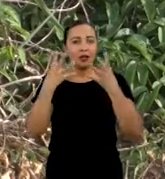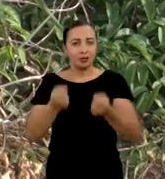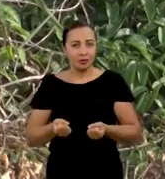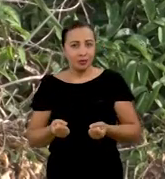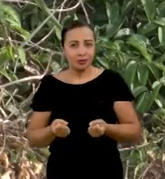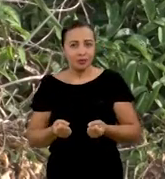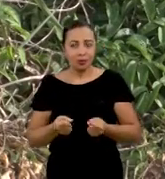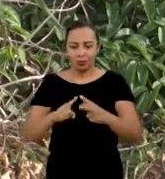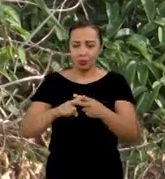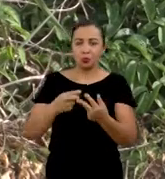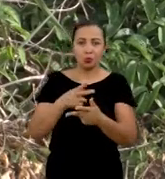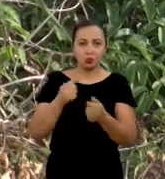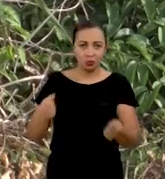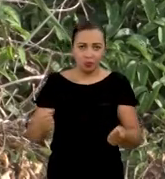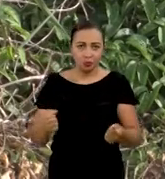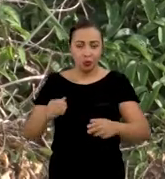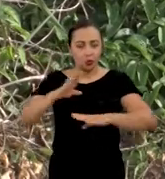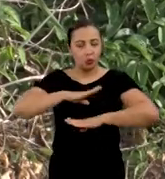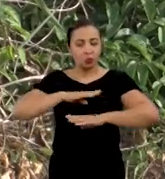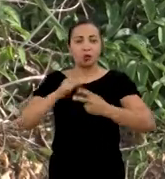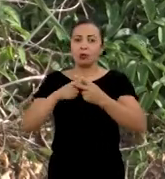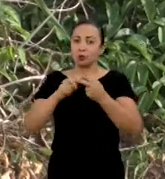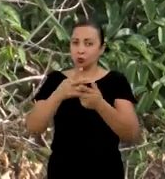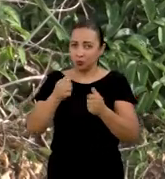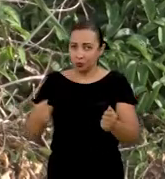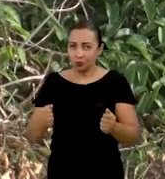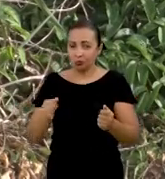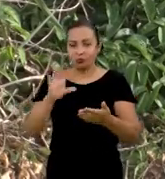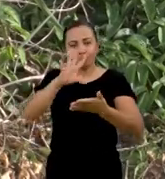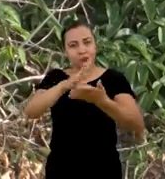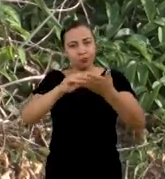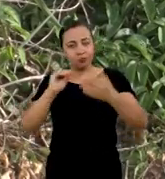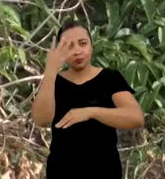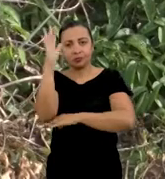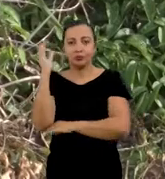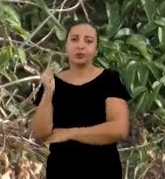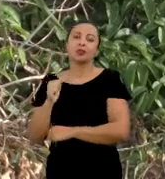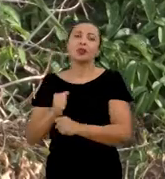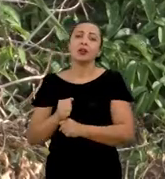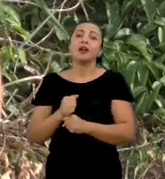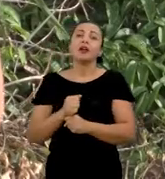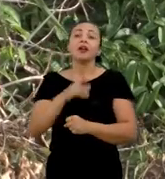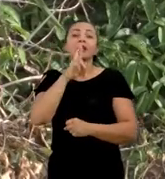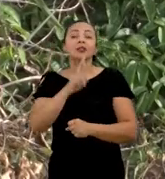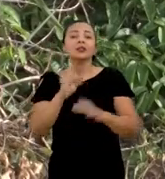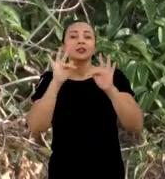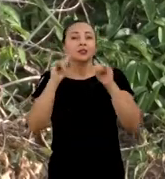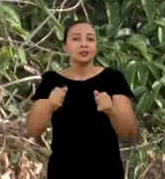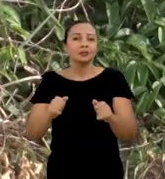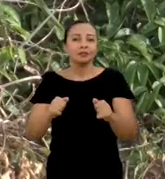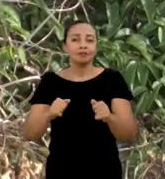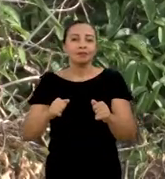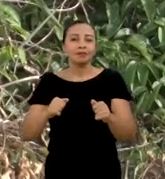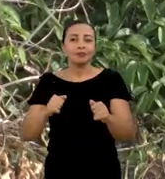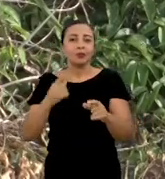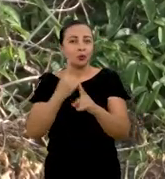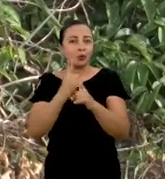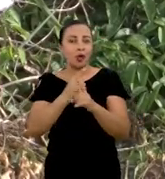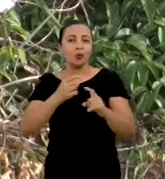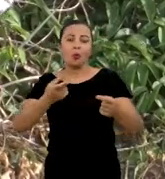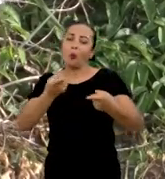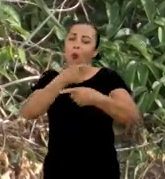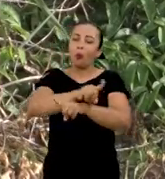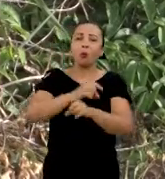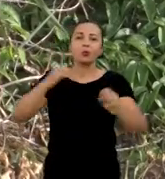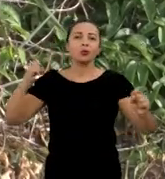produção do extrato e a ação obtida contra esses essas substâncias vermes esses parasitas né esses